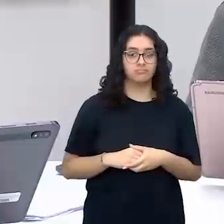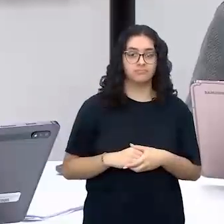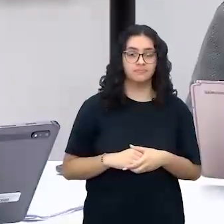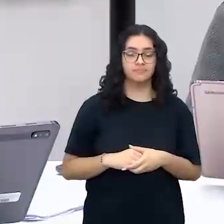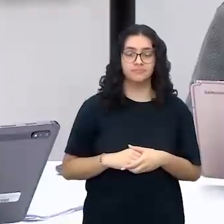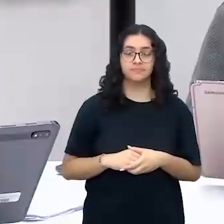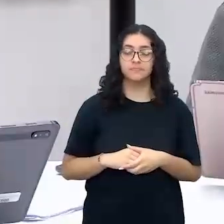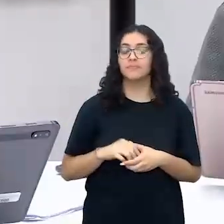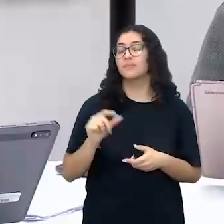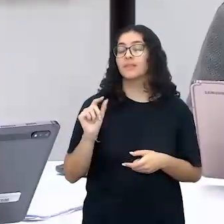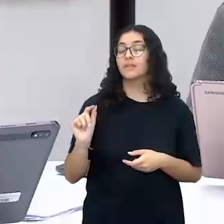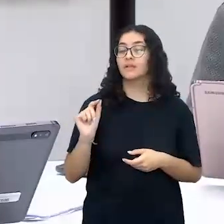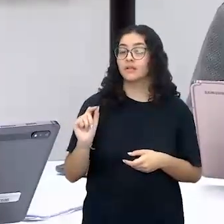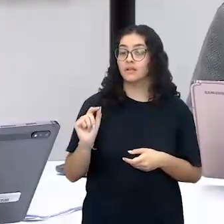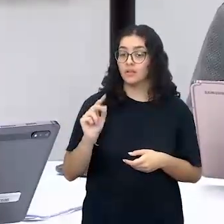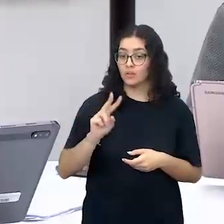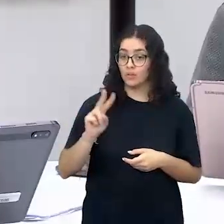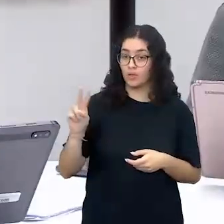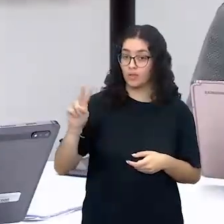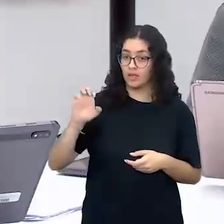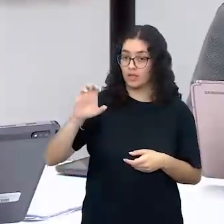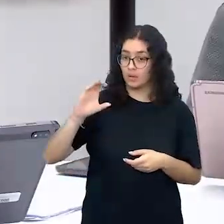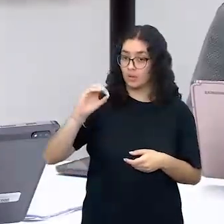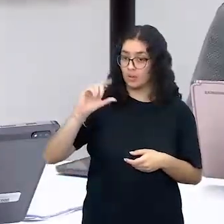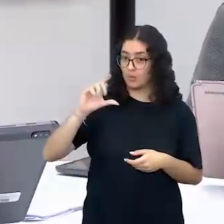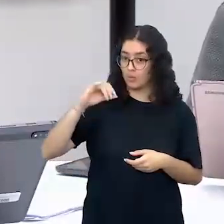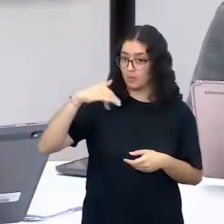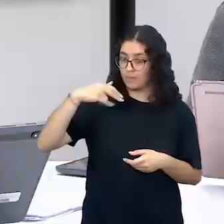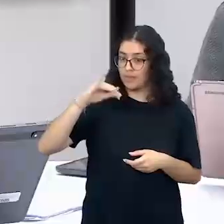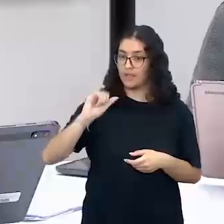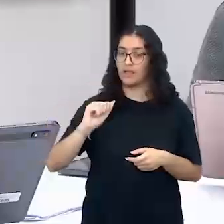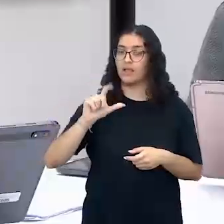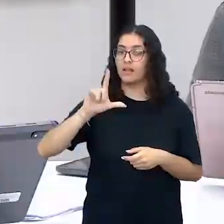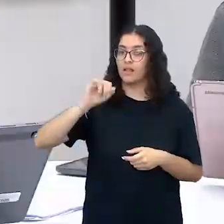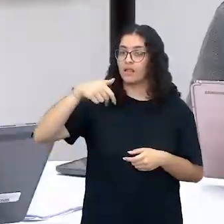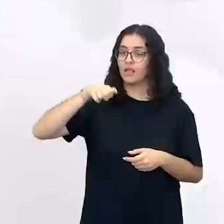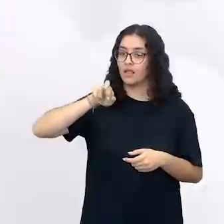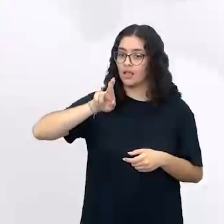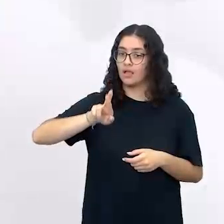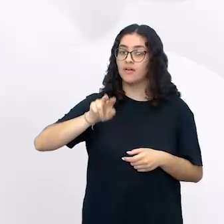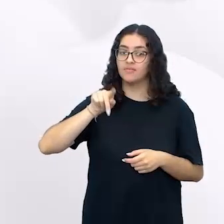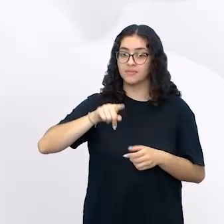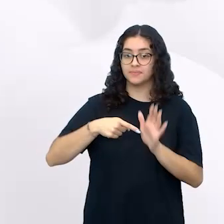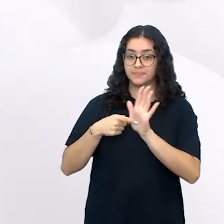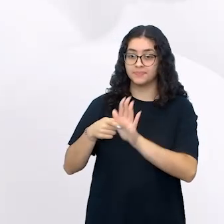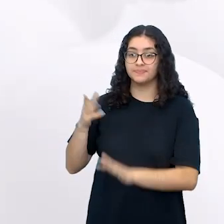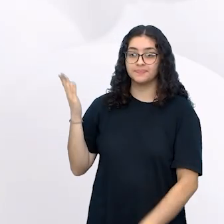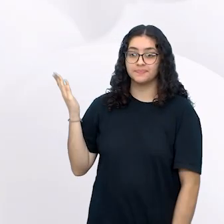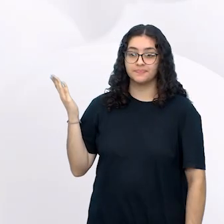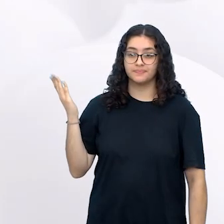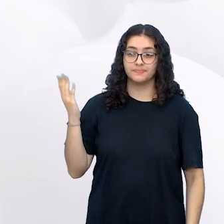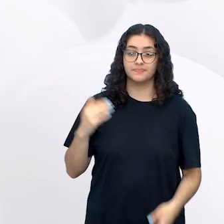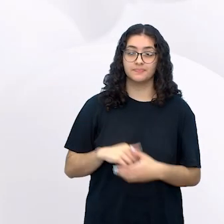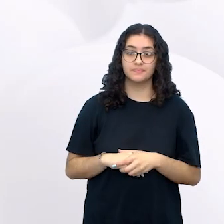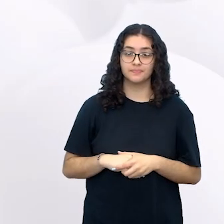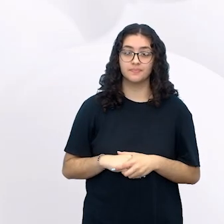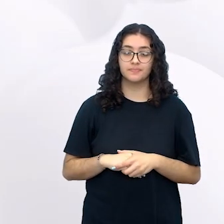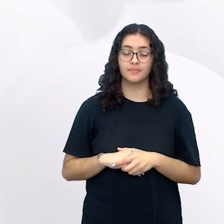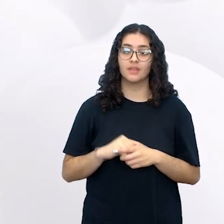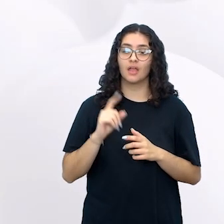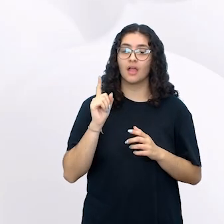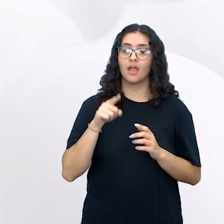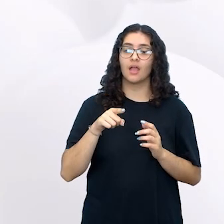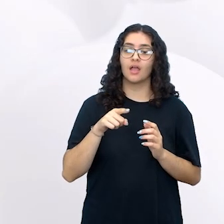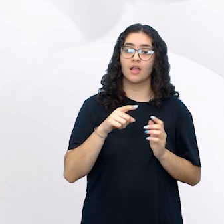E num deles, que a gente chama de economia linear, onde você tem, a próxima tela, né, a gente tem o processo